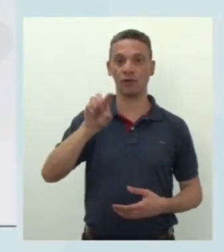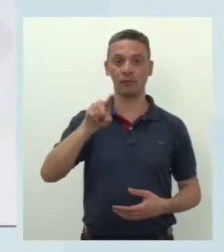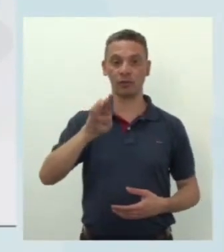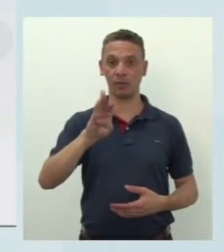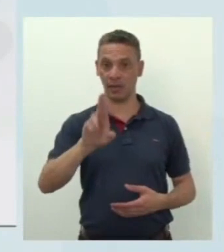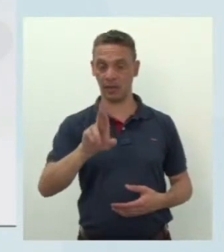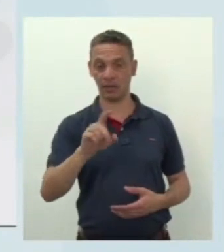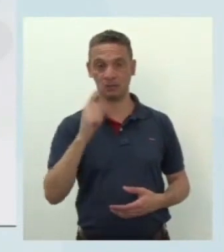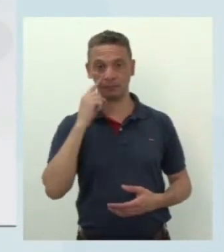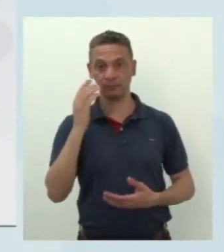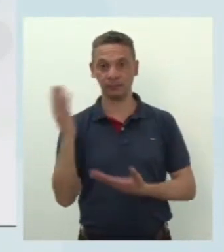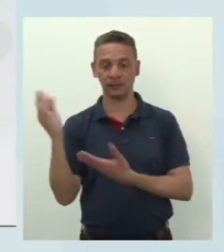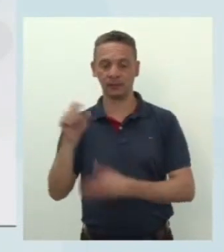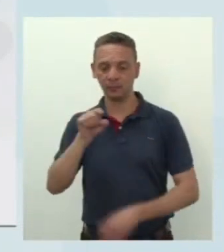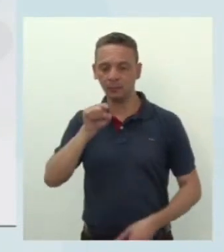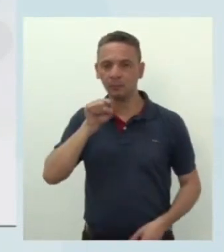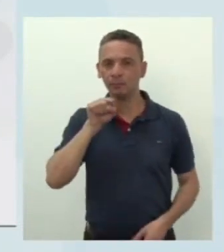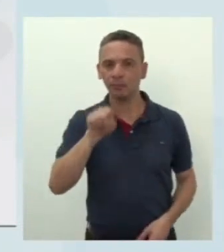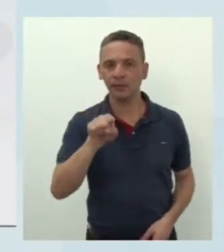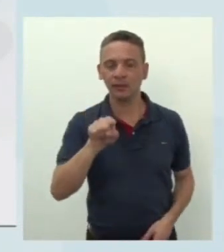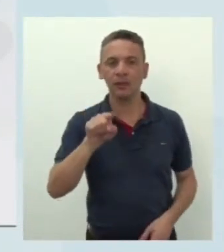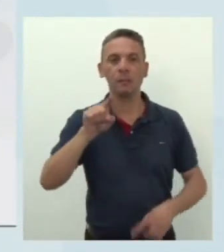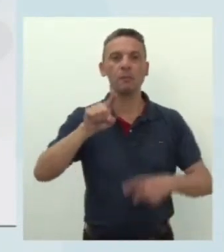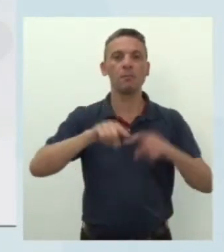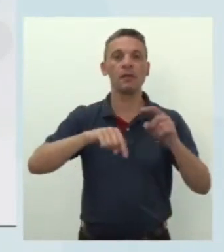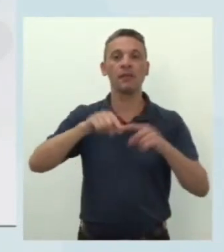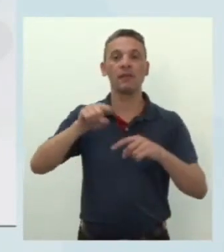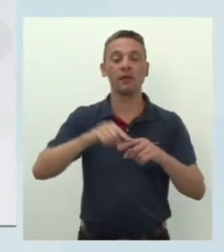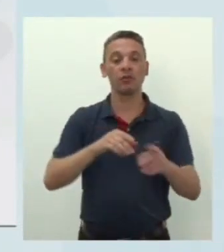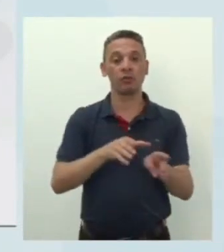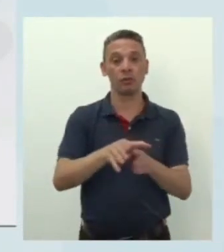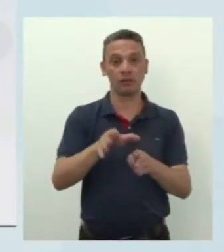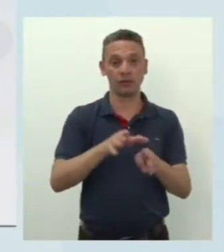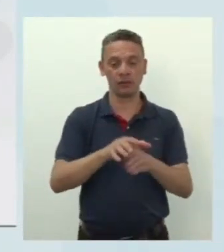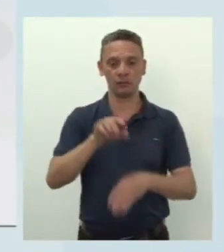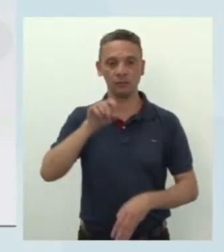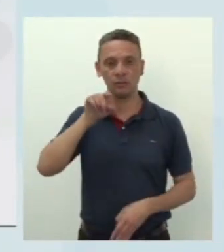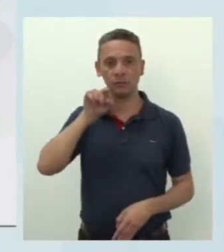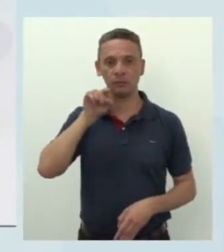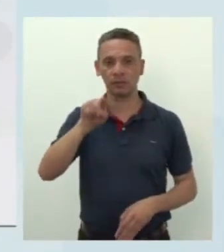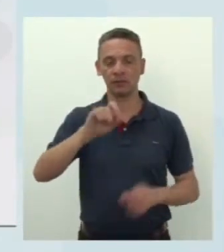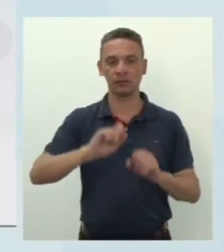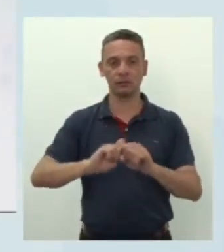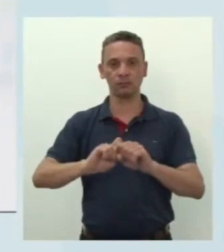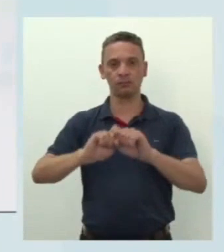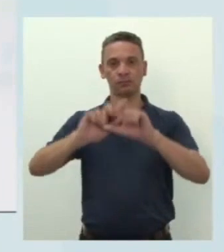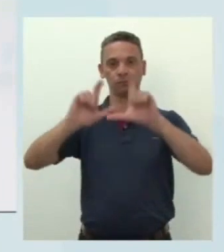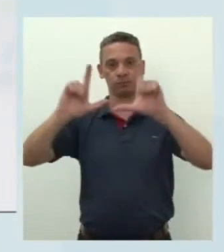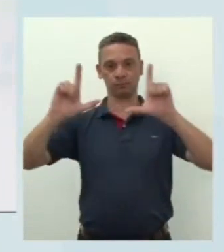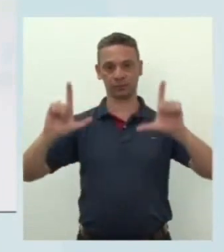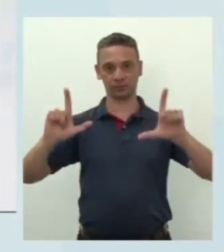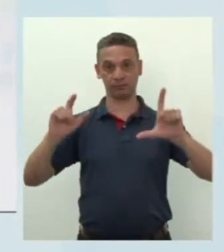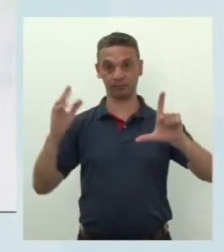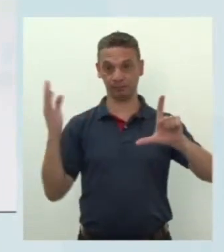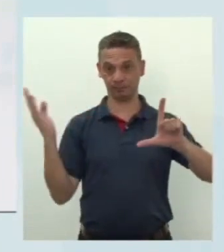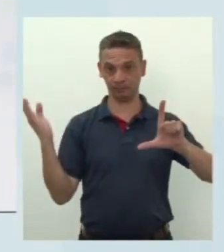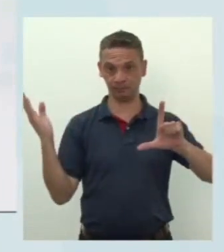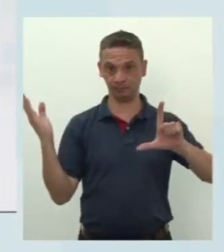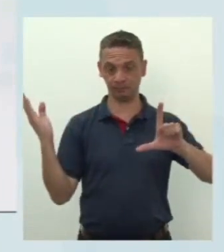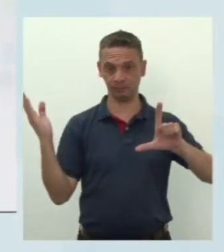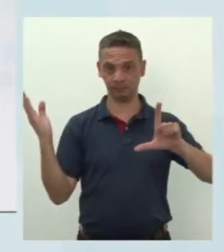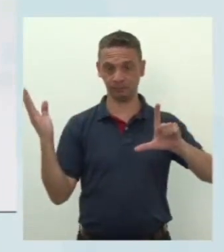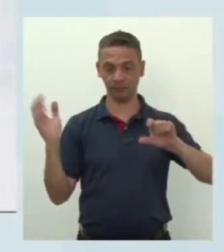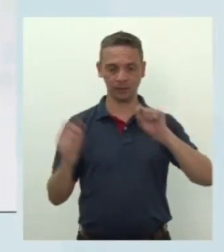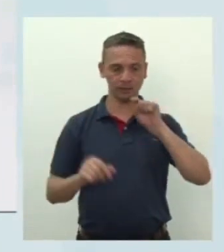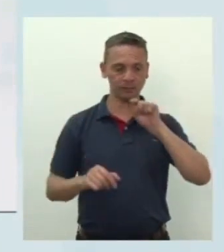.educação.sp.gov.br, tem o item Materiais de Orientação, você clica naquele item, depois você vai ter ali, clique